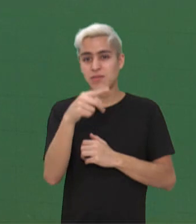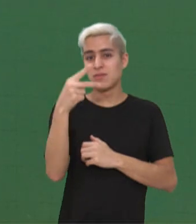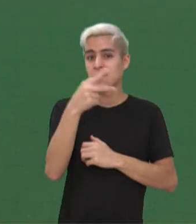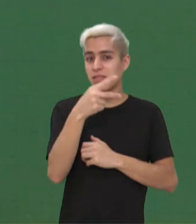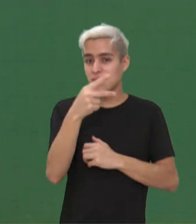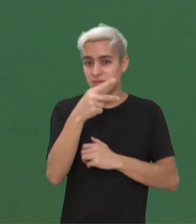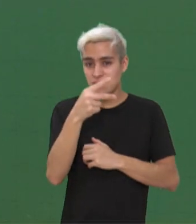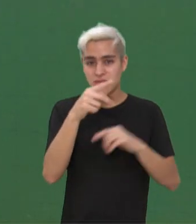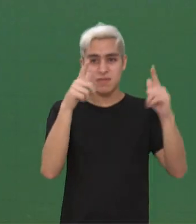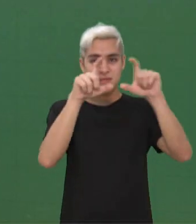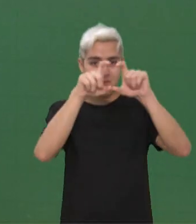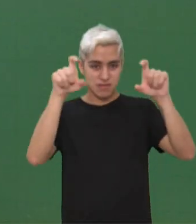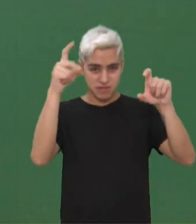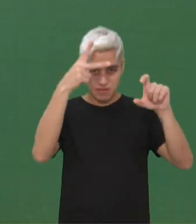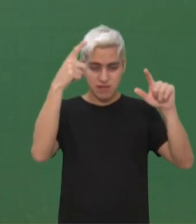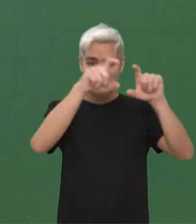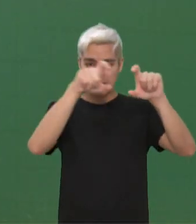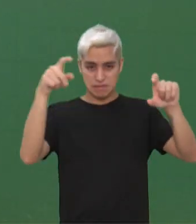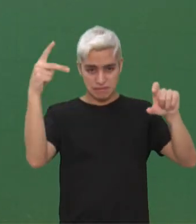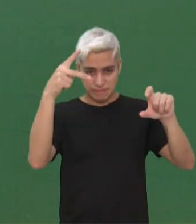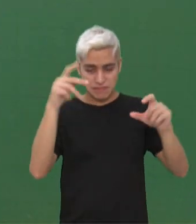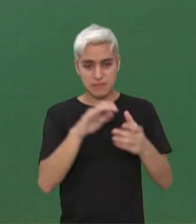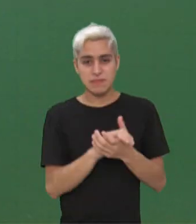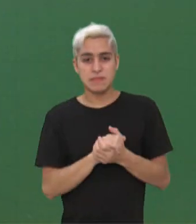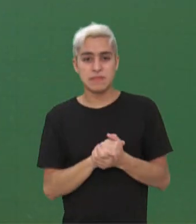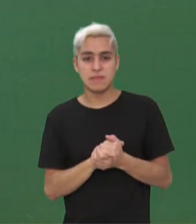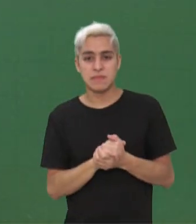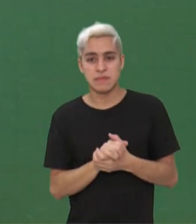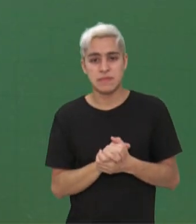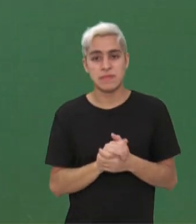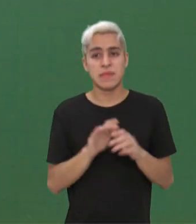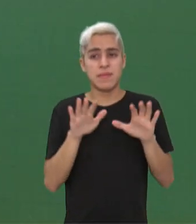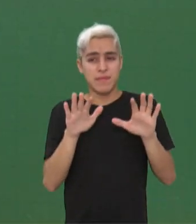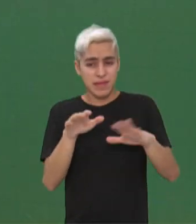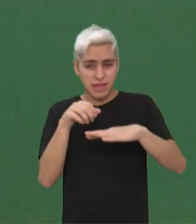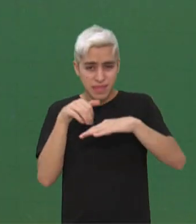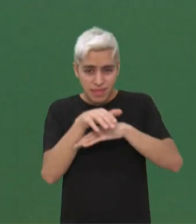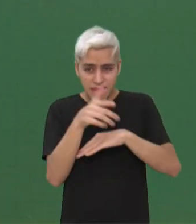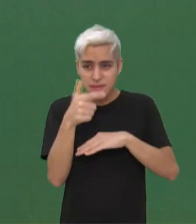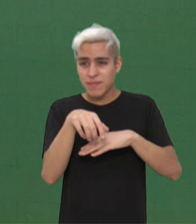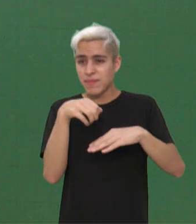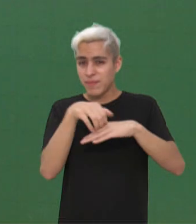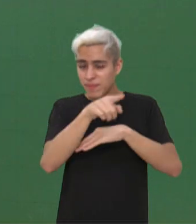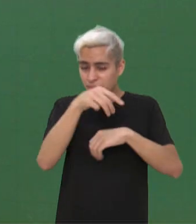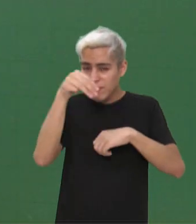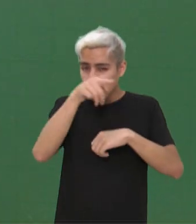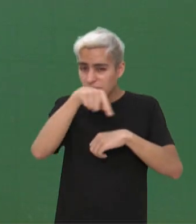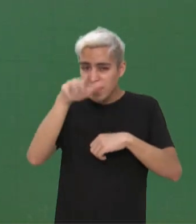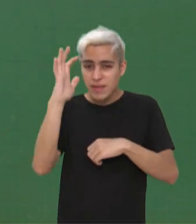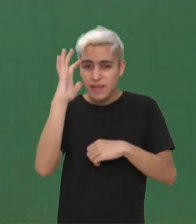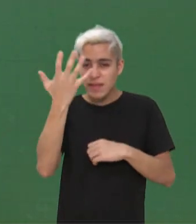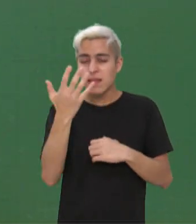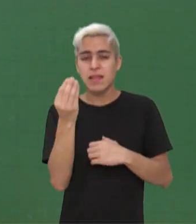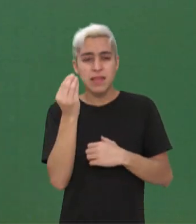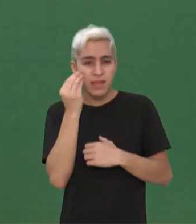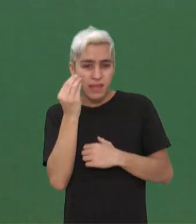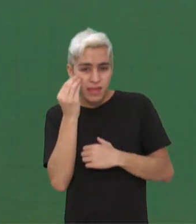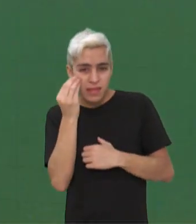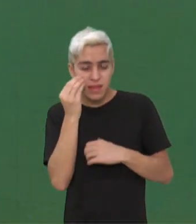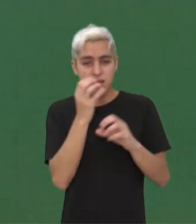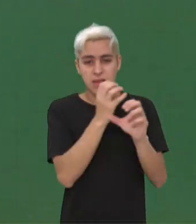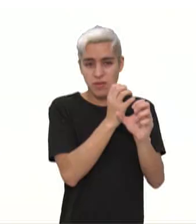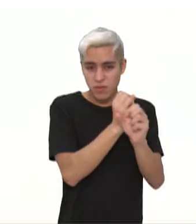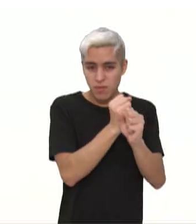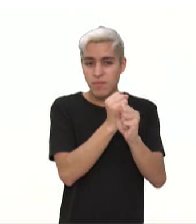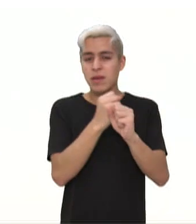por Bhaskara. Mas, fica a dica, mais um minutinho para você resolver. Tenta por soma e produto,